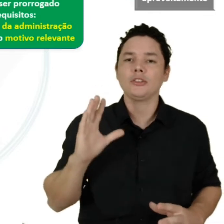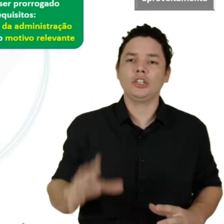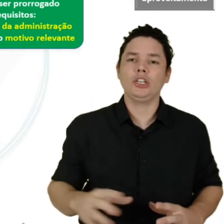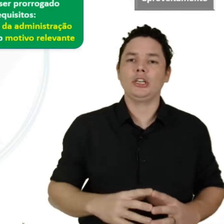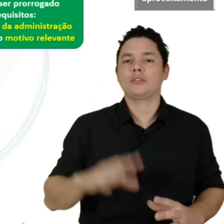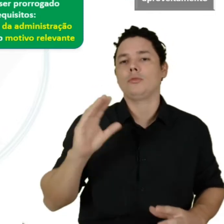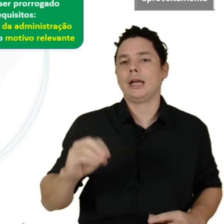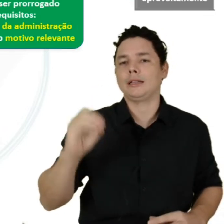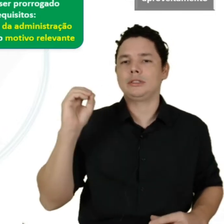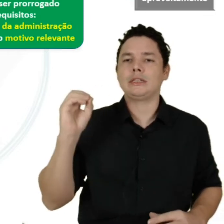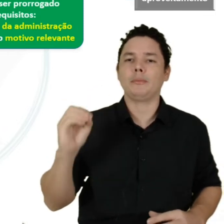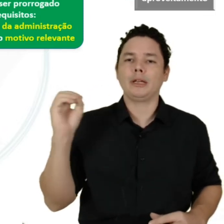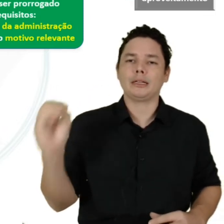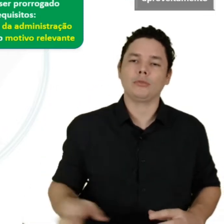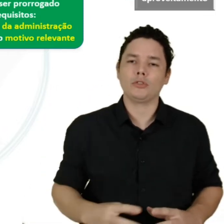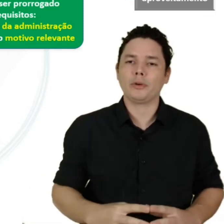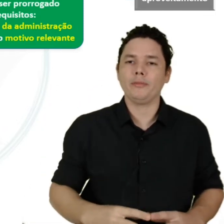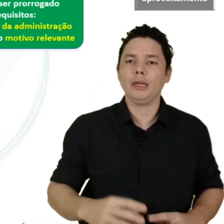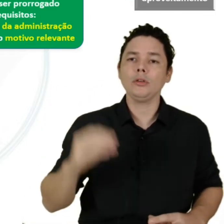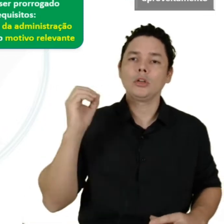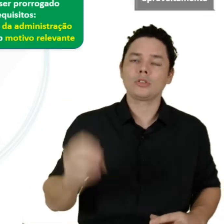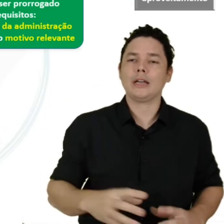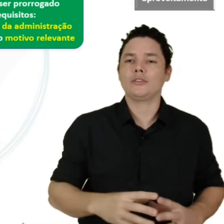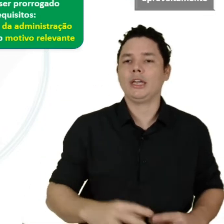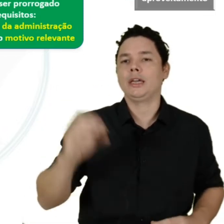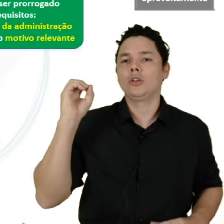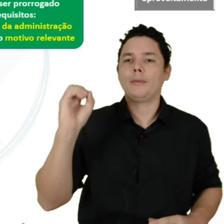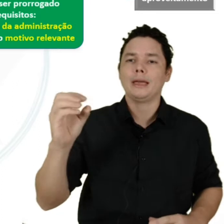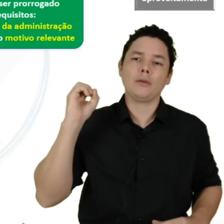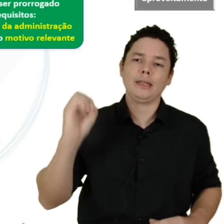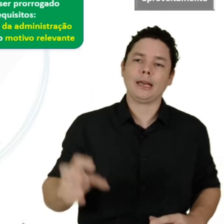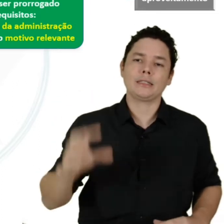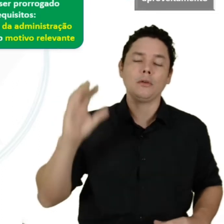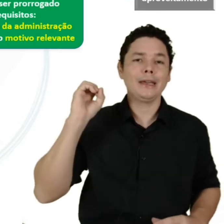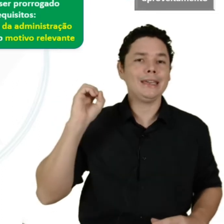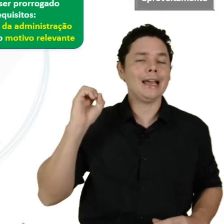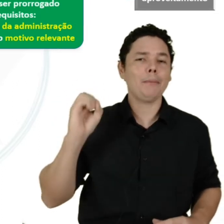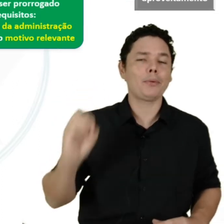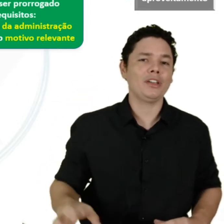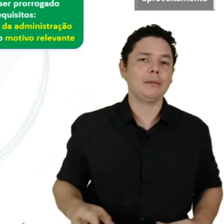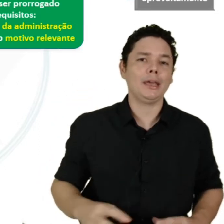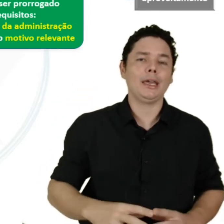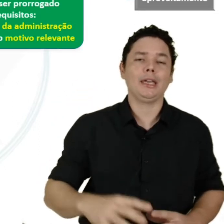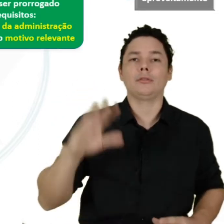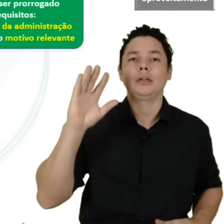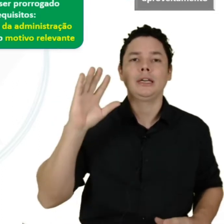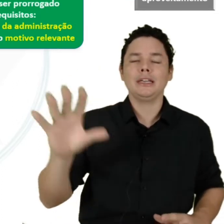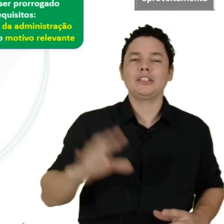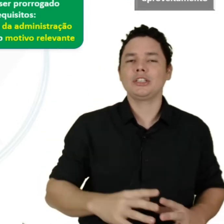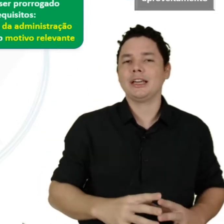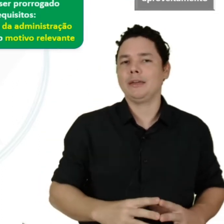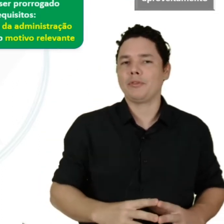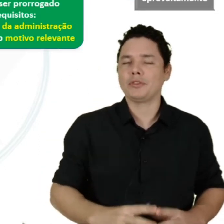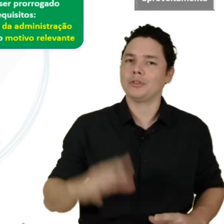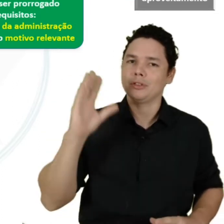30 dias contados da publicação do ato de provimento, nos casos de quê? Nomeação, reintegração e aproveitamento. E esse